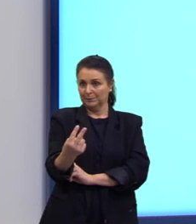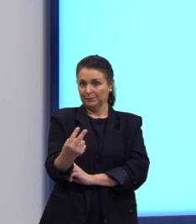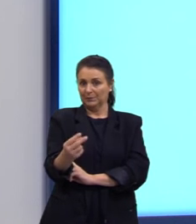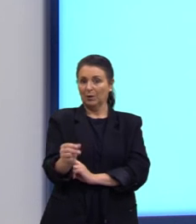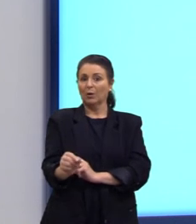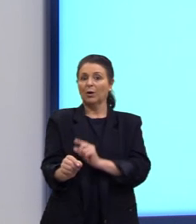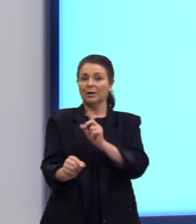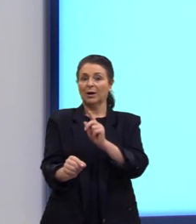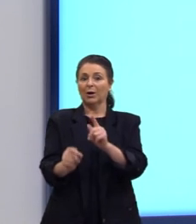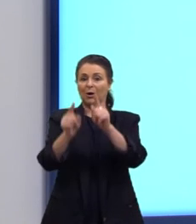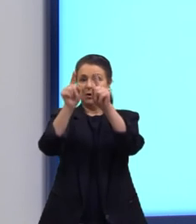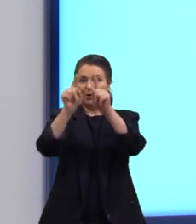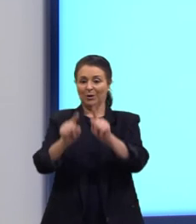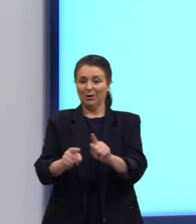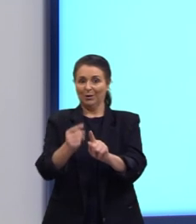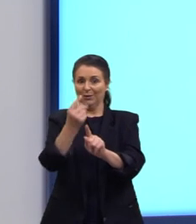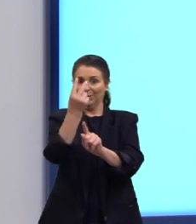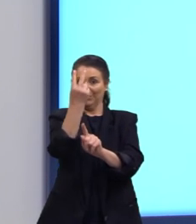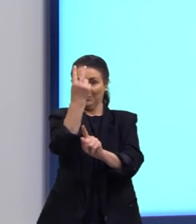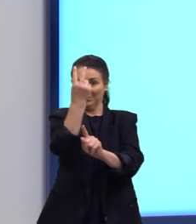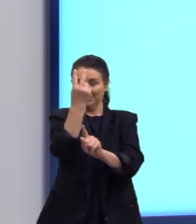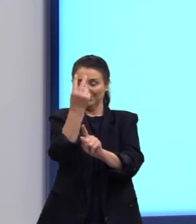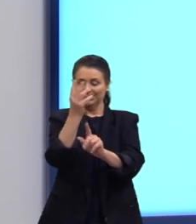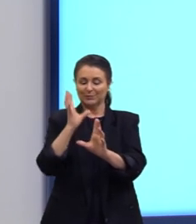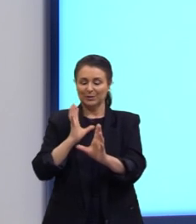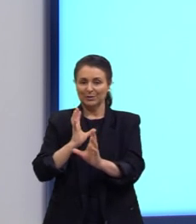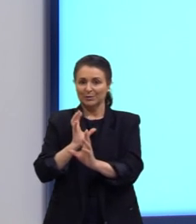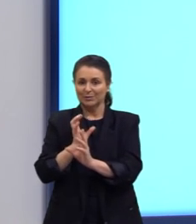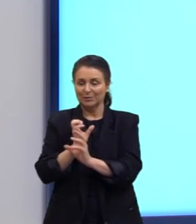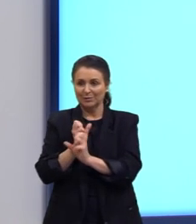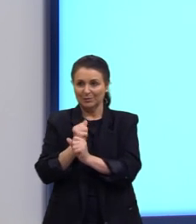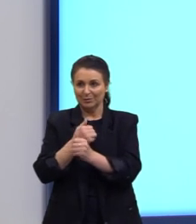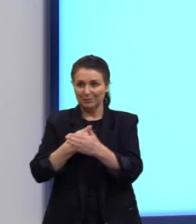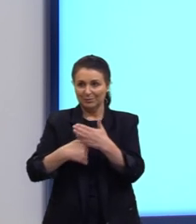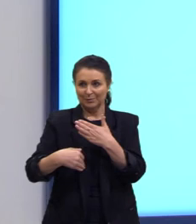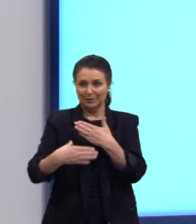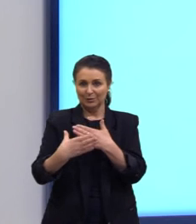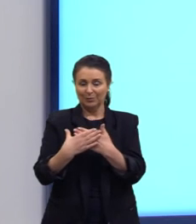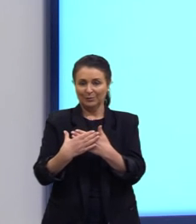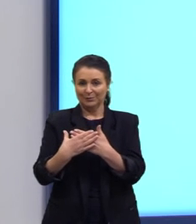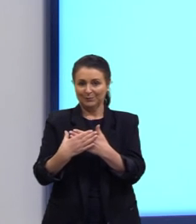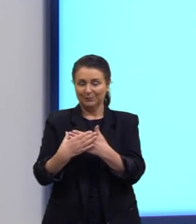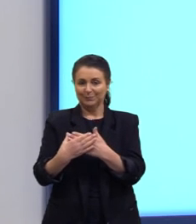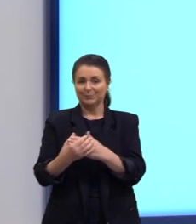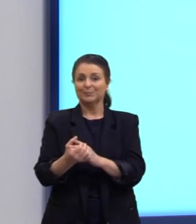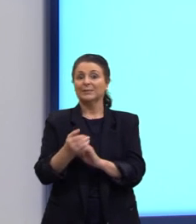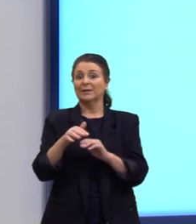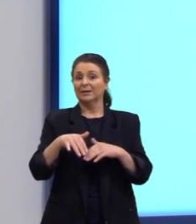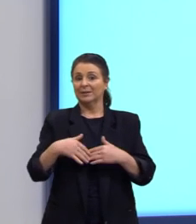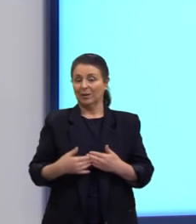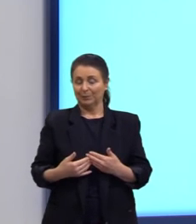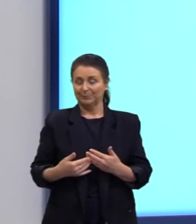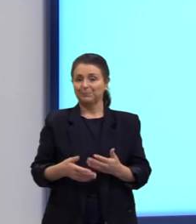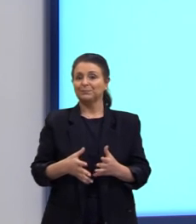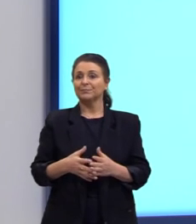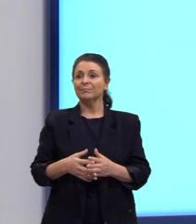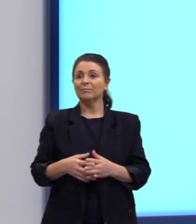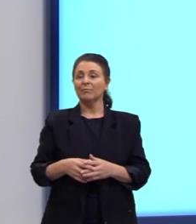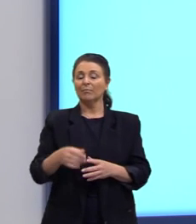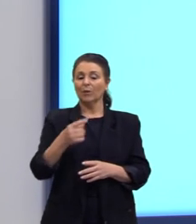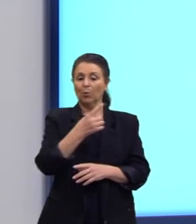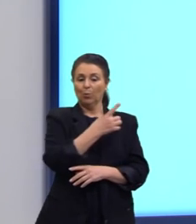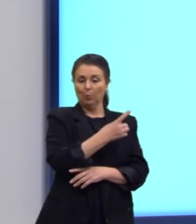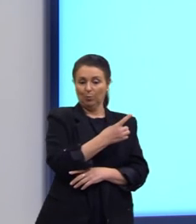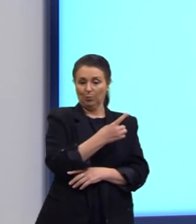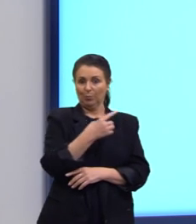coluna inteira e nós vamos somar todos os valores aqui da segunda coluna né então da região 1 para